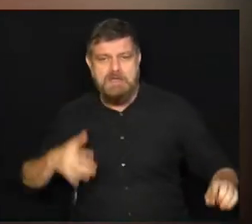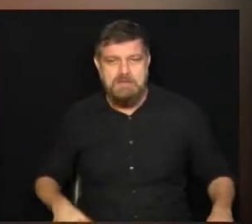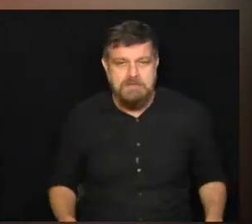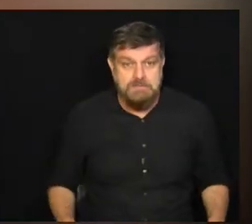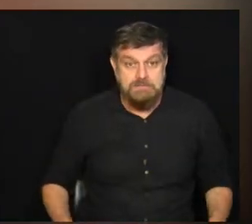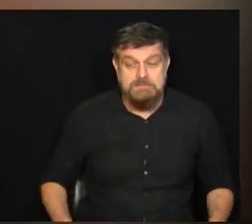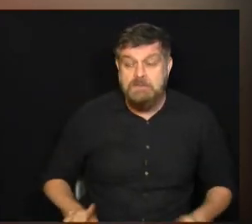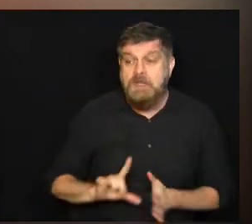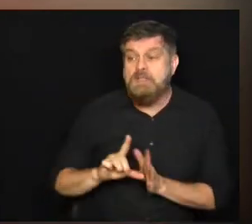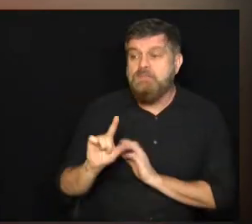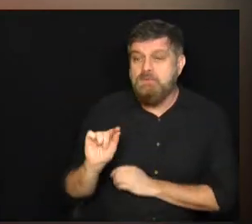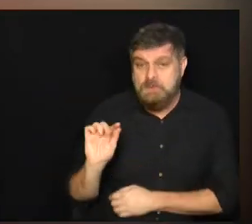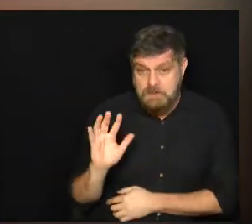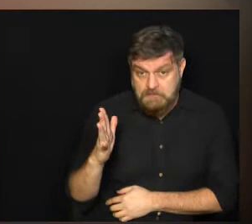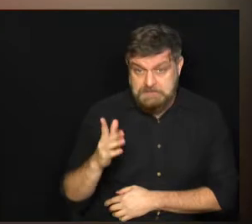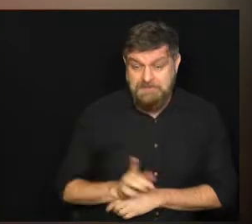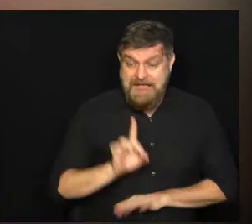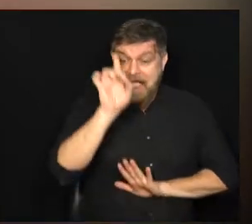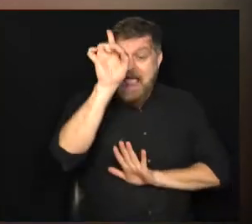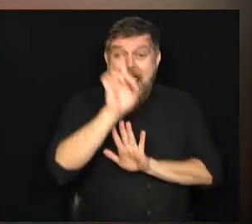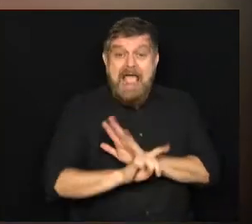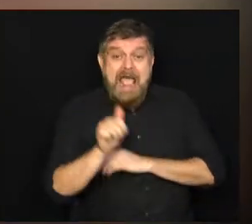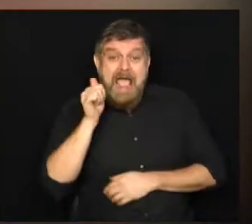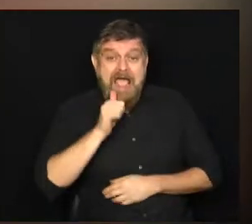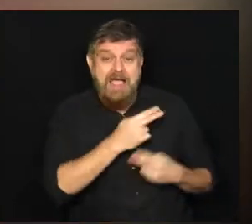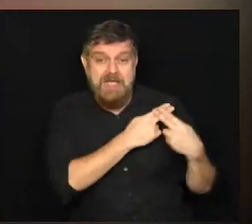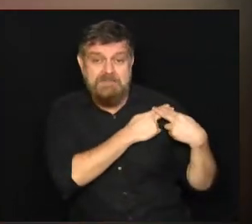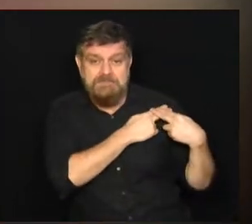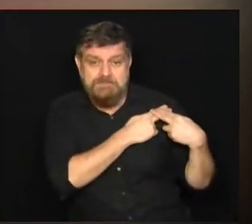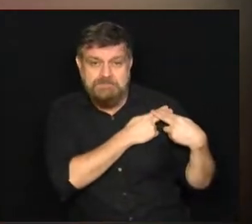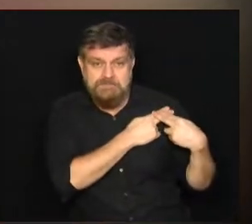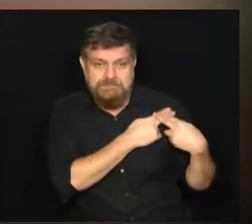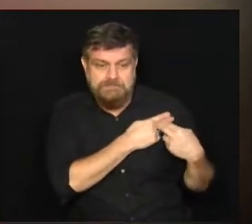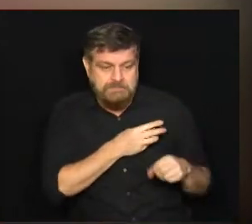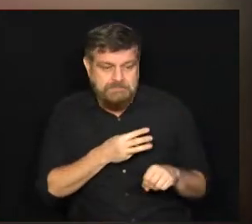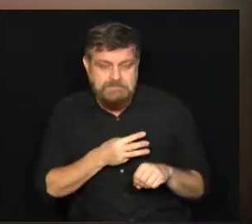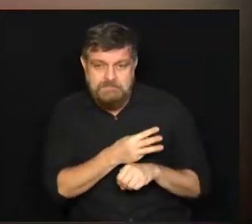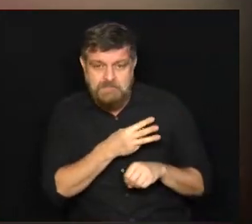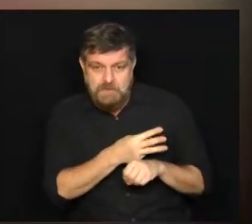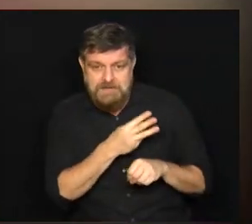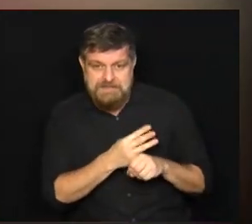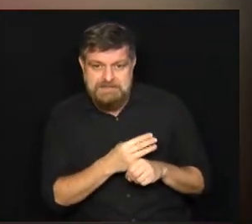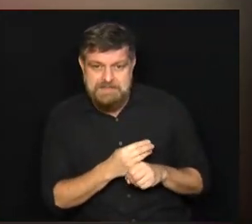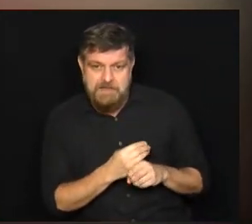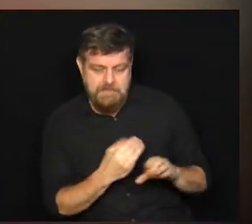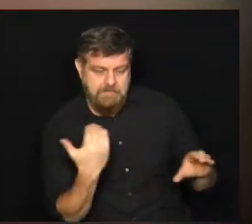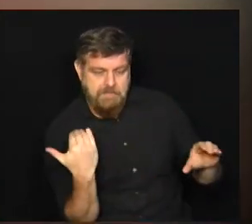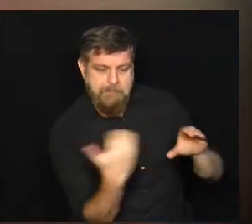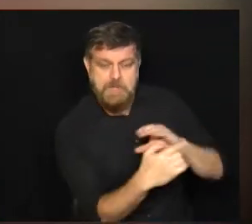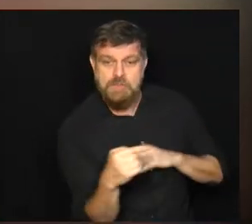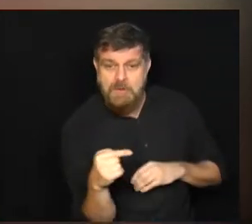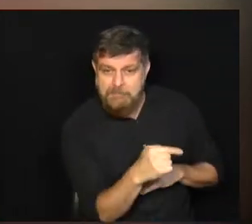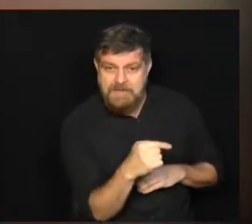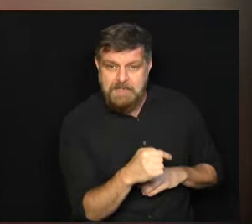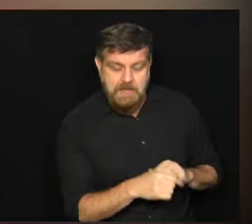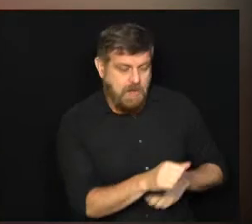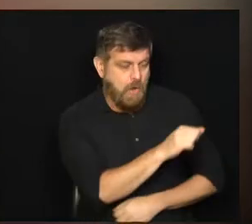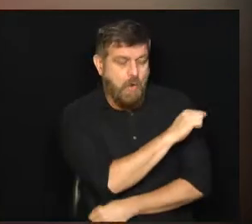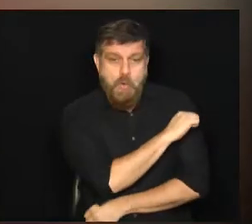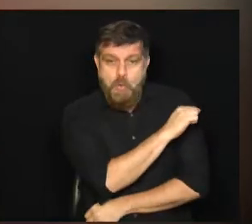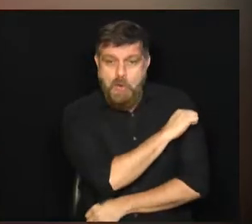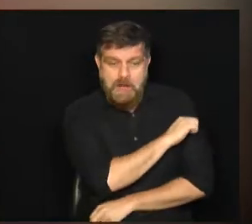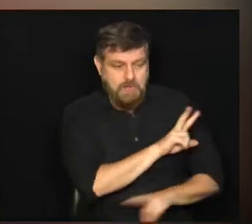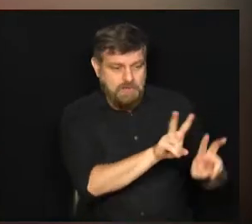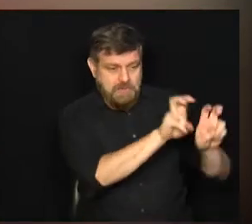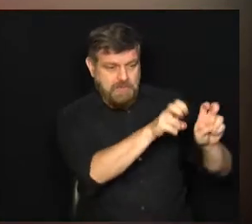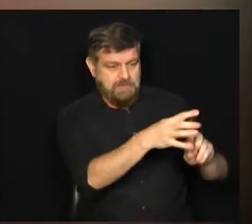Em seguida, a diretora da escola escreveu uma mensagem pedindo para que a pessoa que escreveu